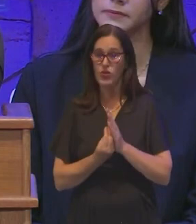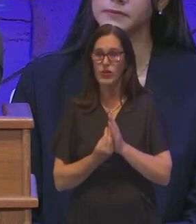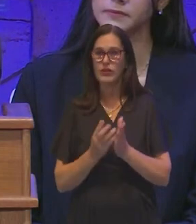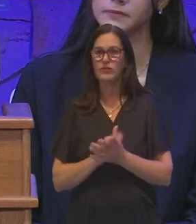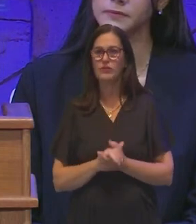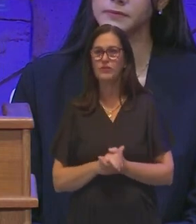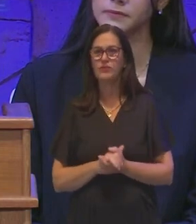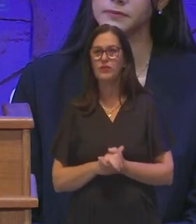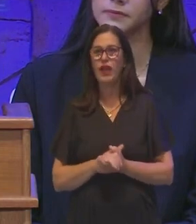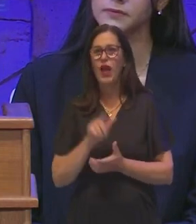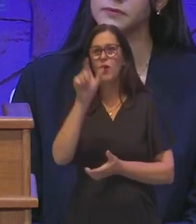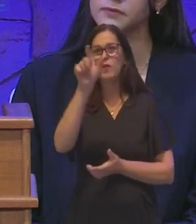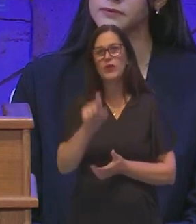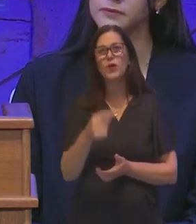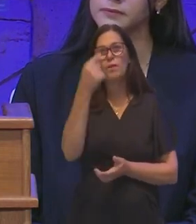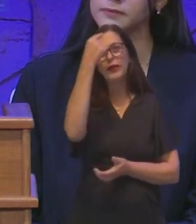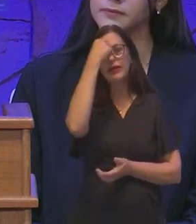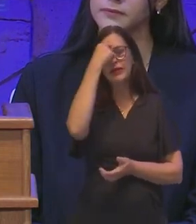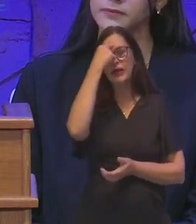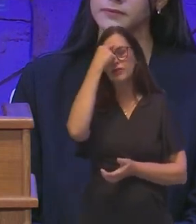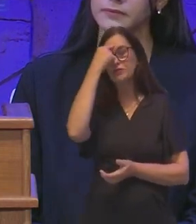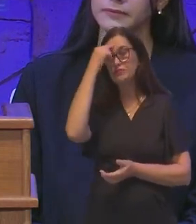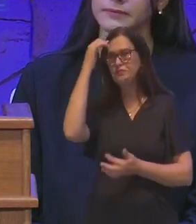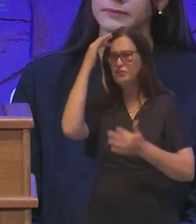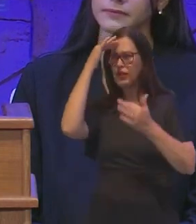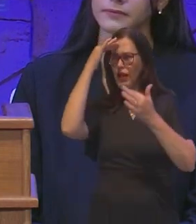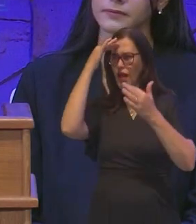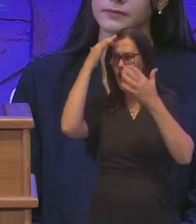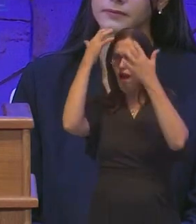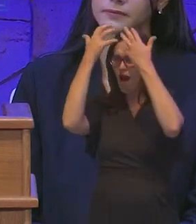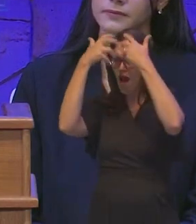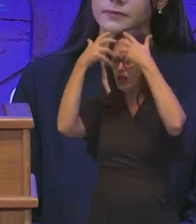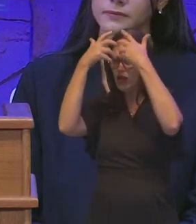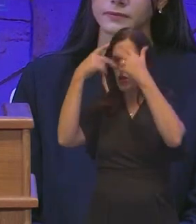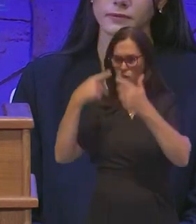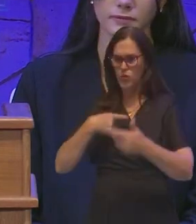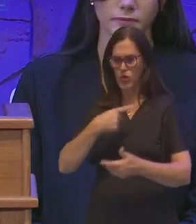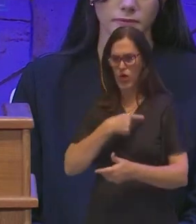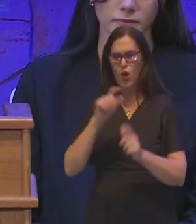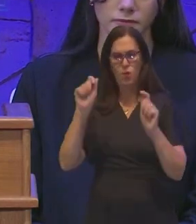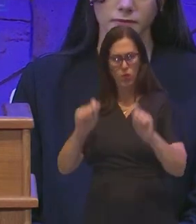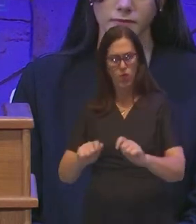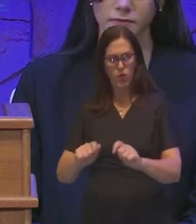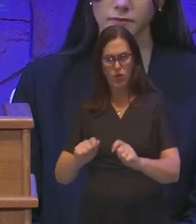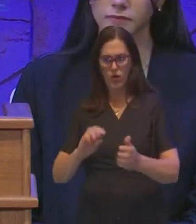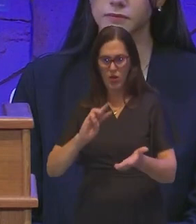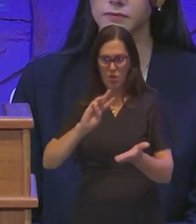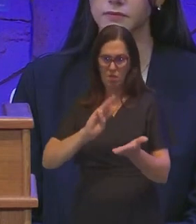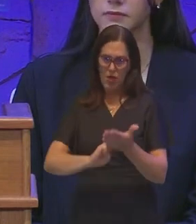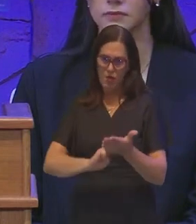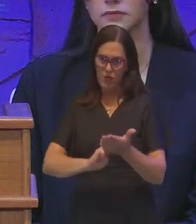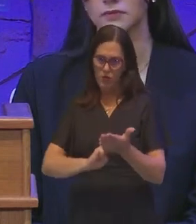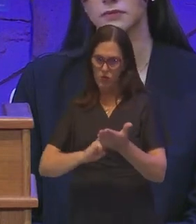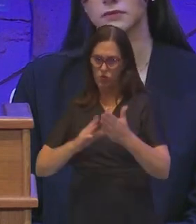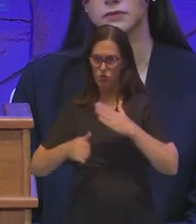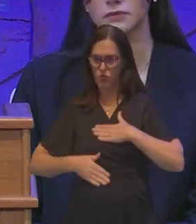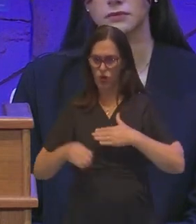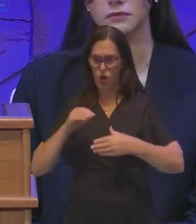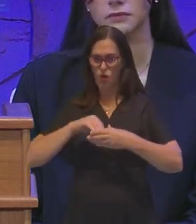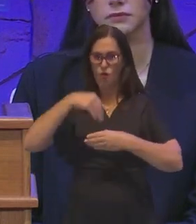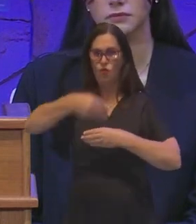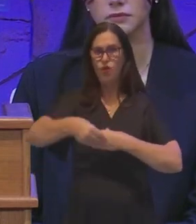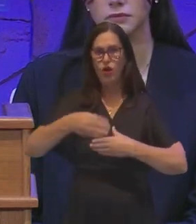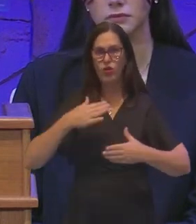e alguém pensar e ter o seguinte raciocínio: pastor, eu posso ser um membro do corpo fora do